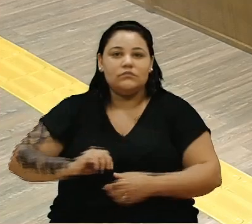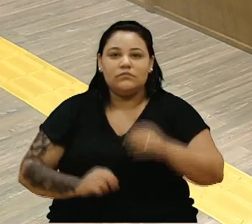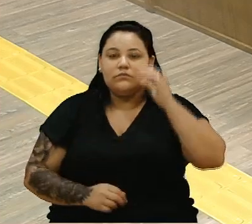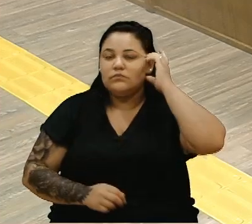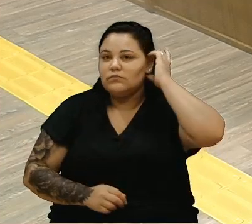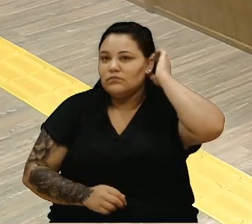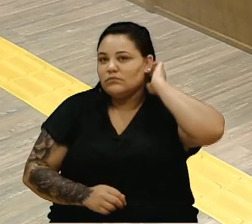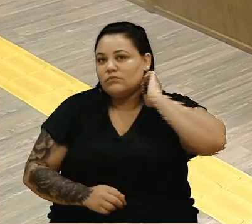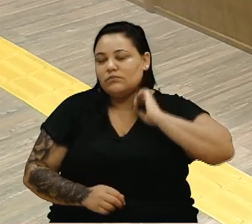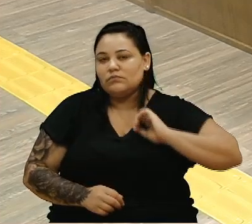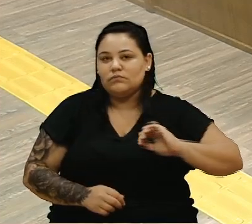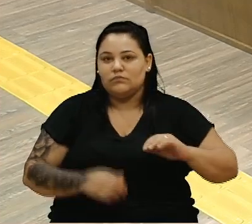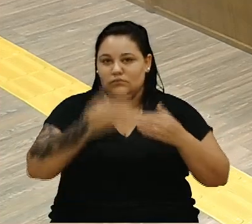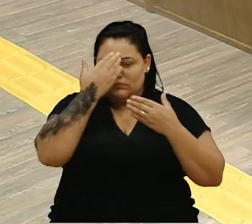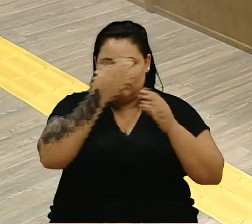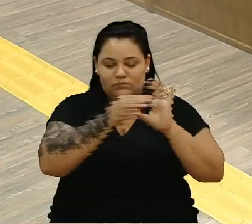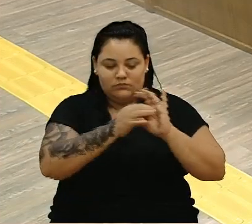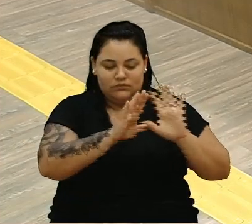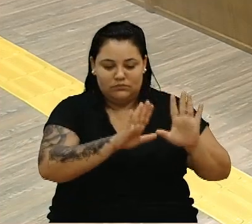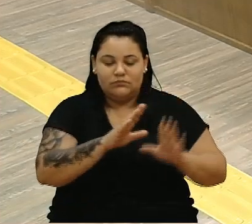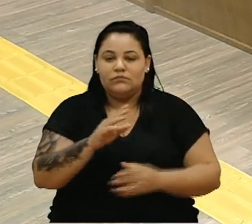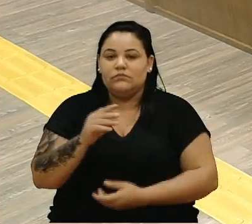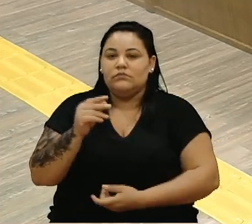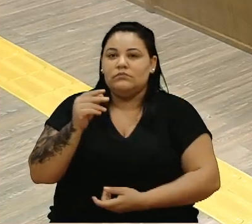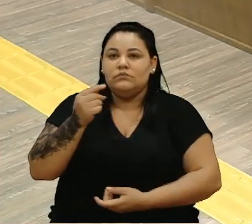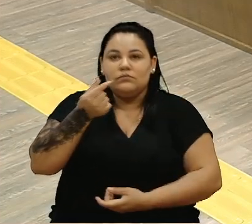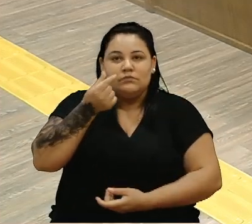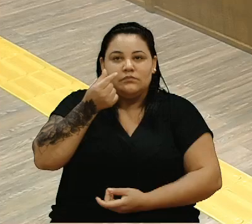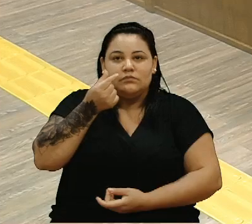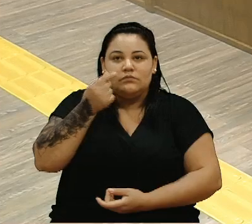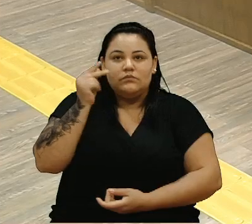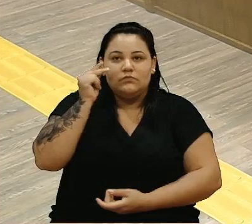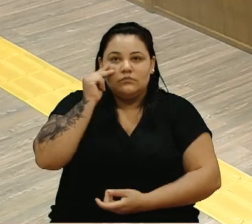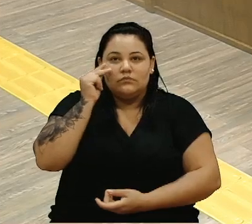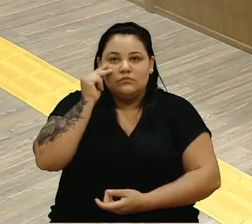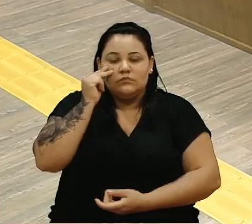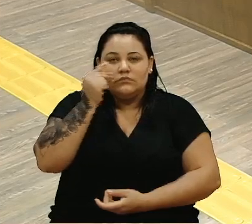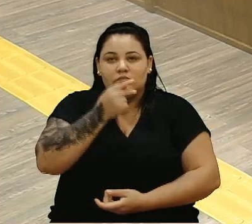Agradece, abre mão. Declarar voto, senhor presidente. Declarar voto, vereador Cláudio Libardi.